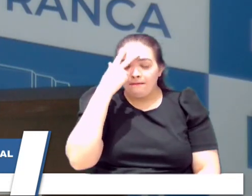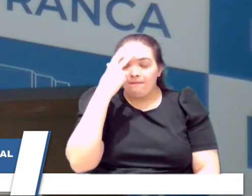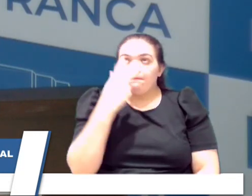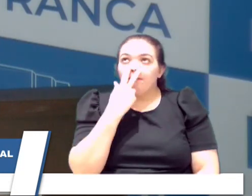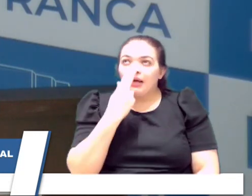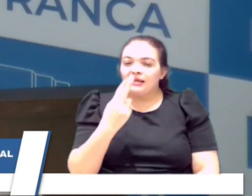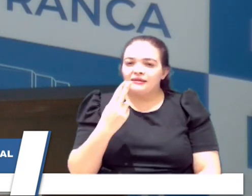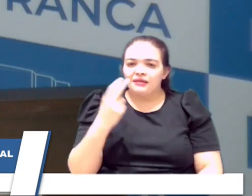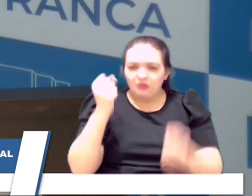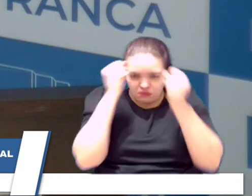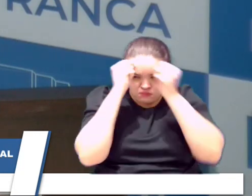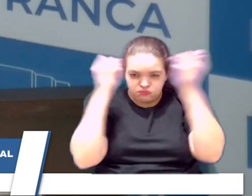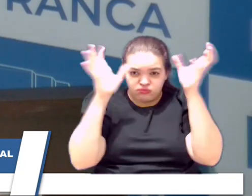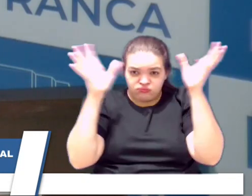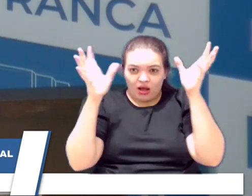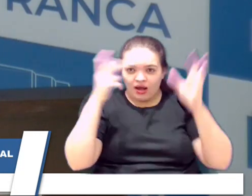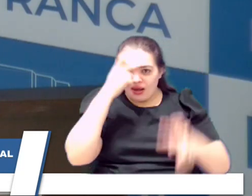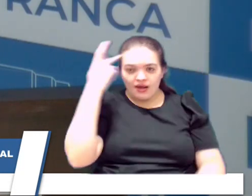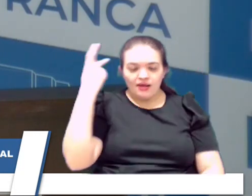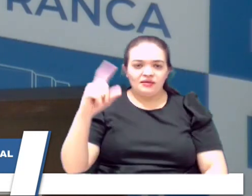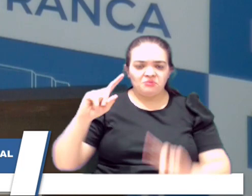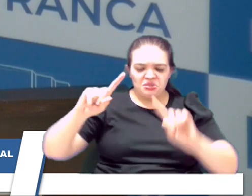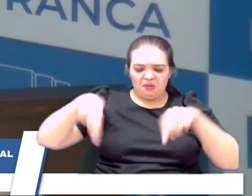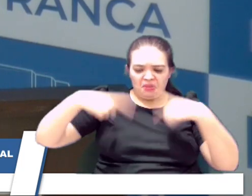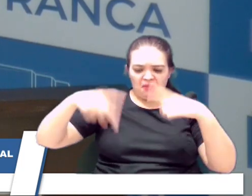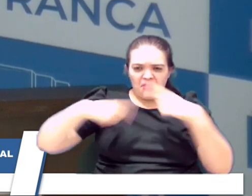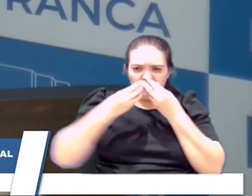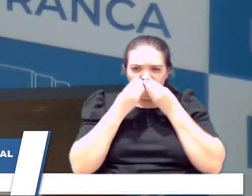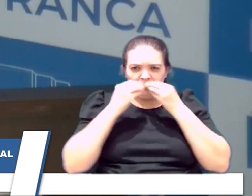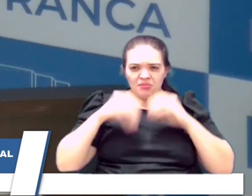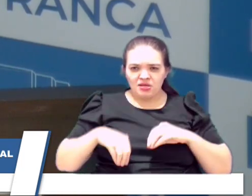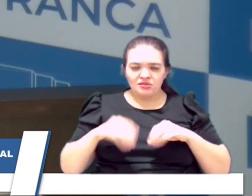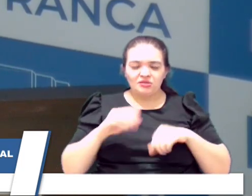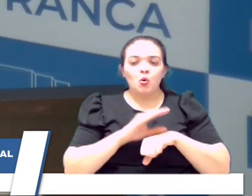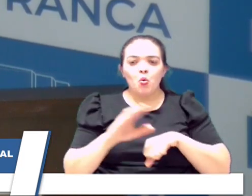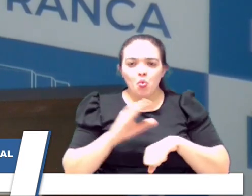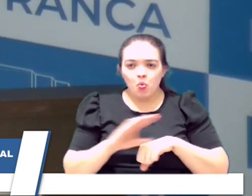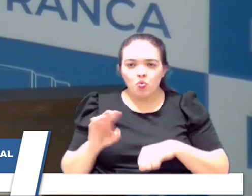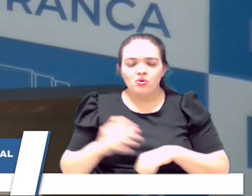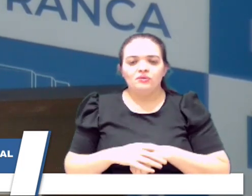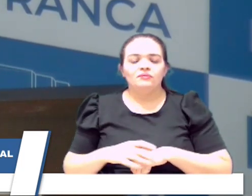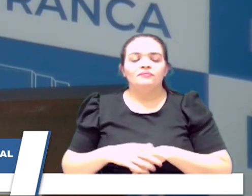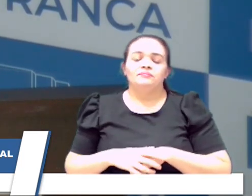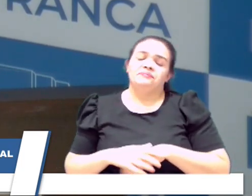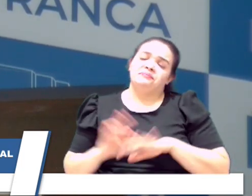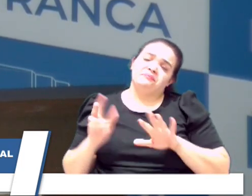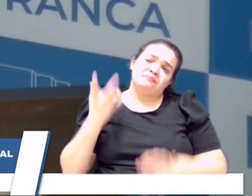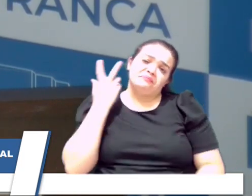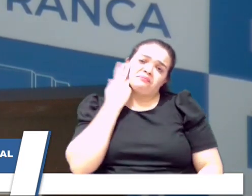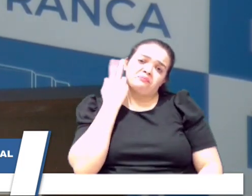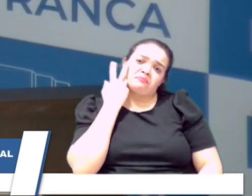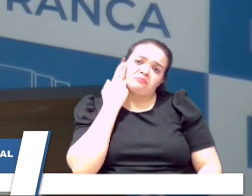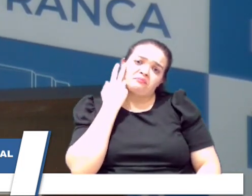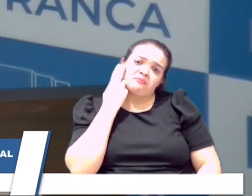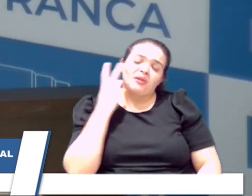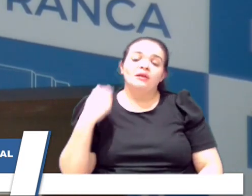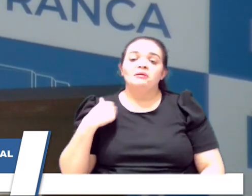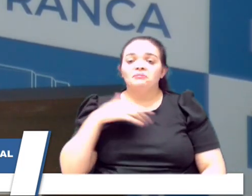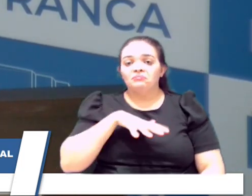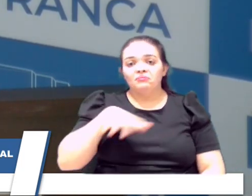em mim, para ferrar eu em várias oportunidades, em cursos que eu ia, né? Mas é normal. Faz parte da sociedade,